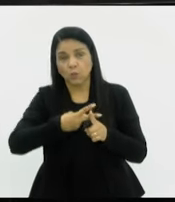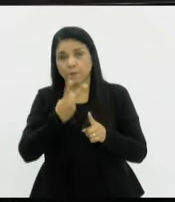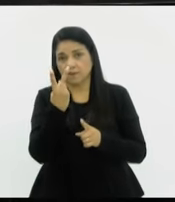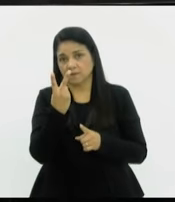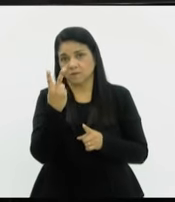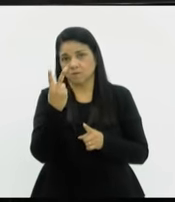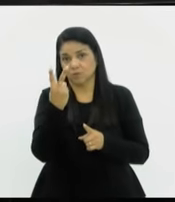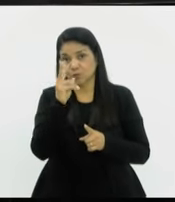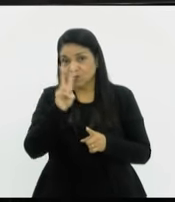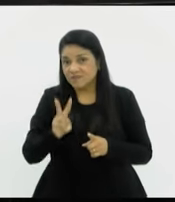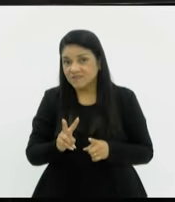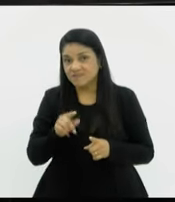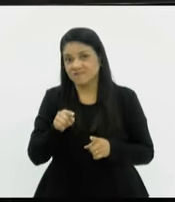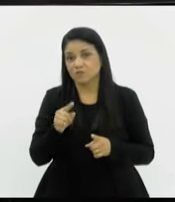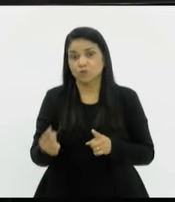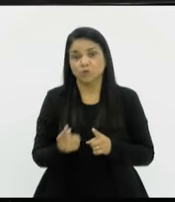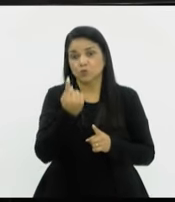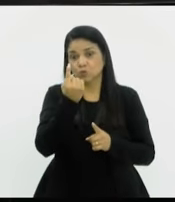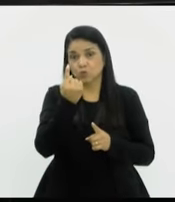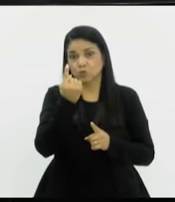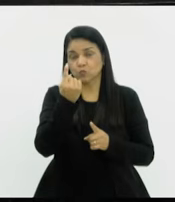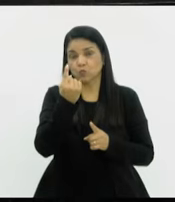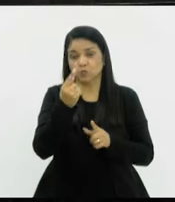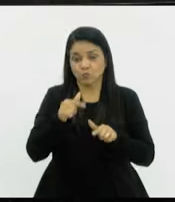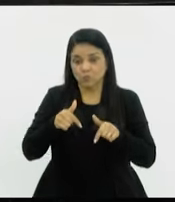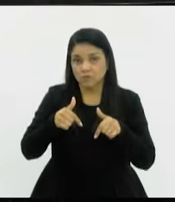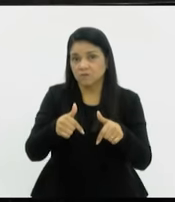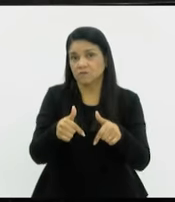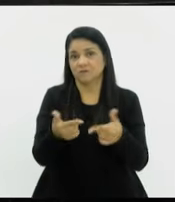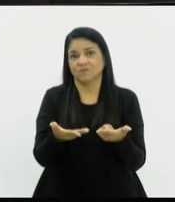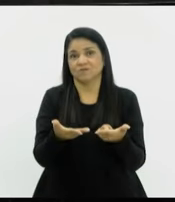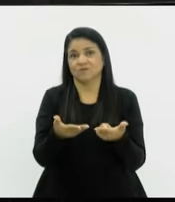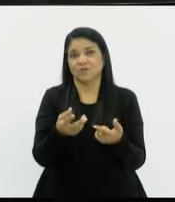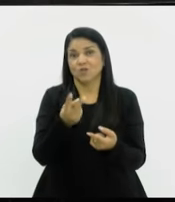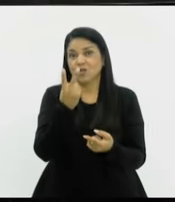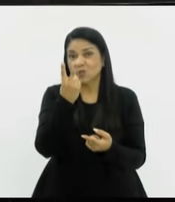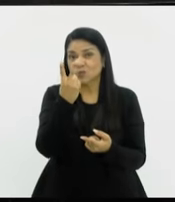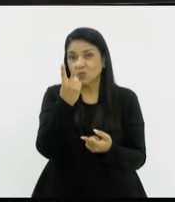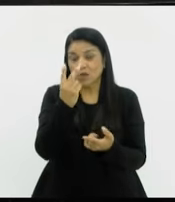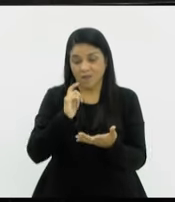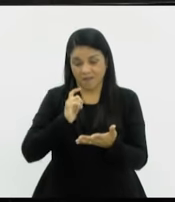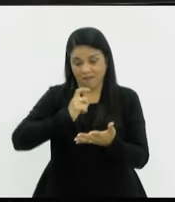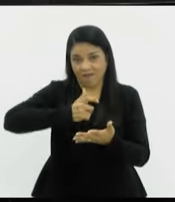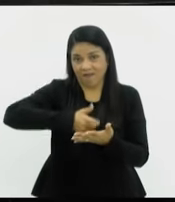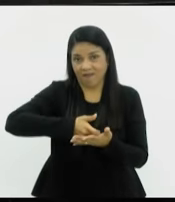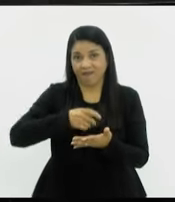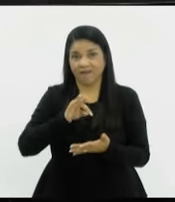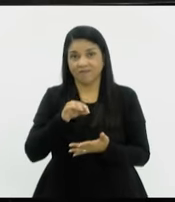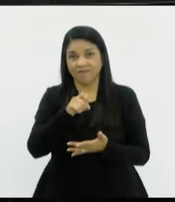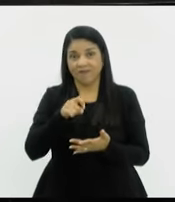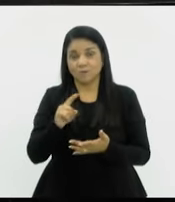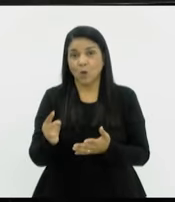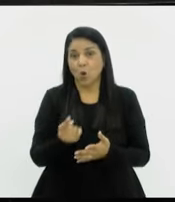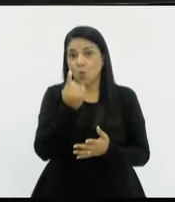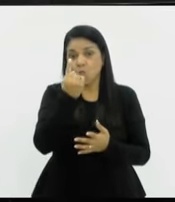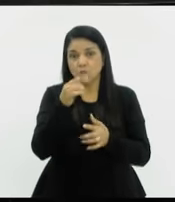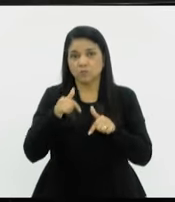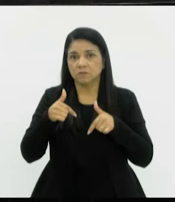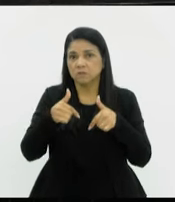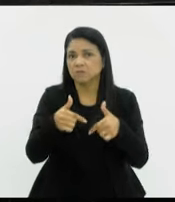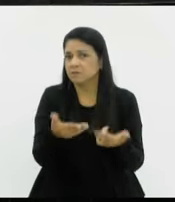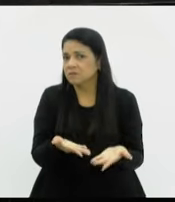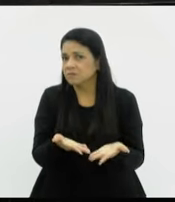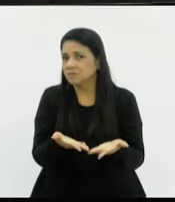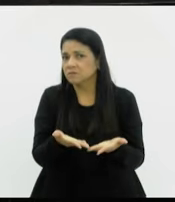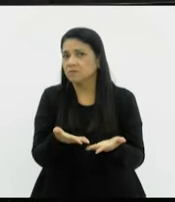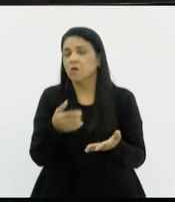um único serviço prestado. Você paga 2 taxas para ter um único serviço. Então, demos